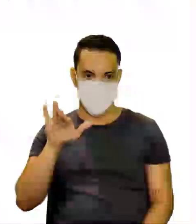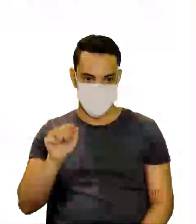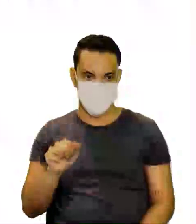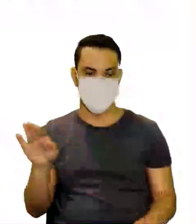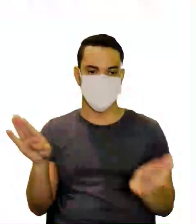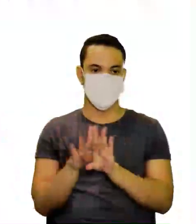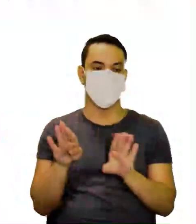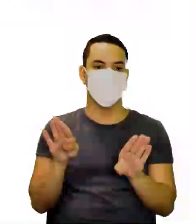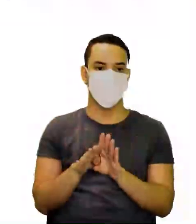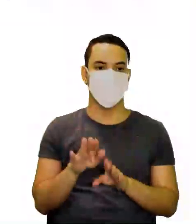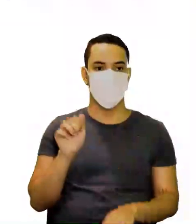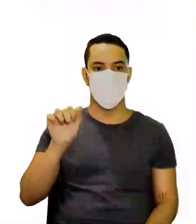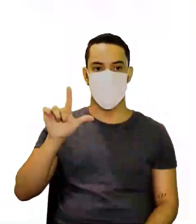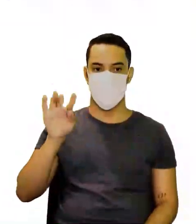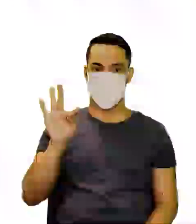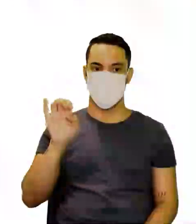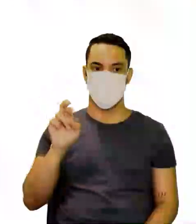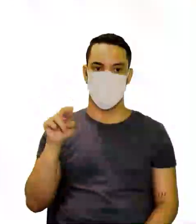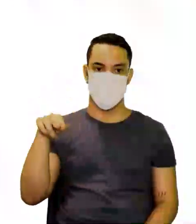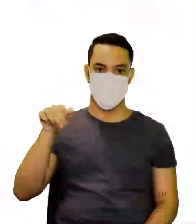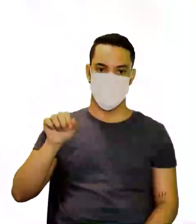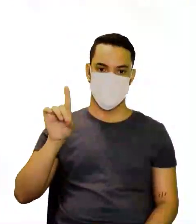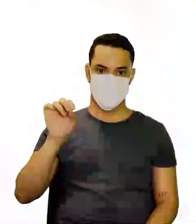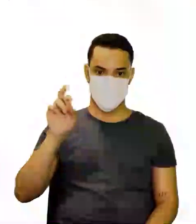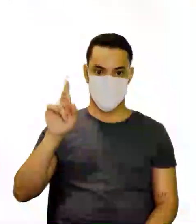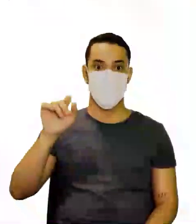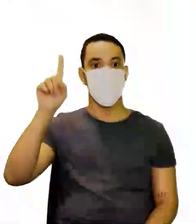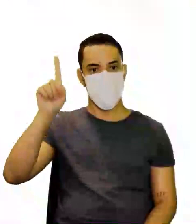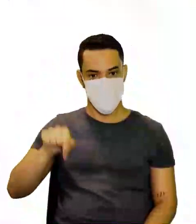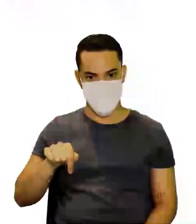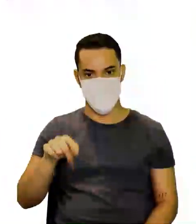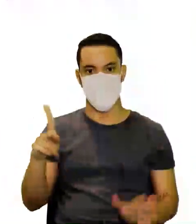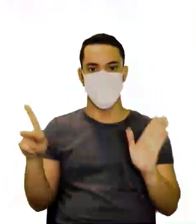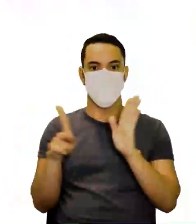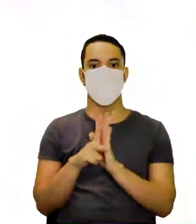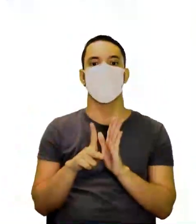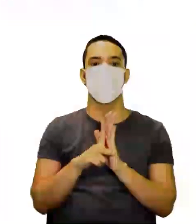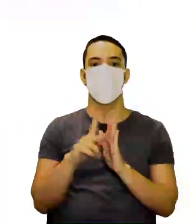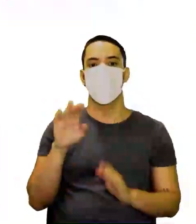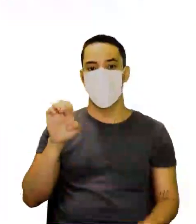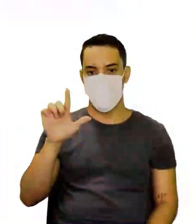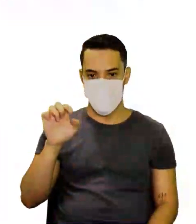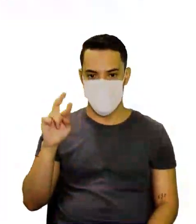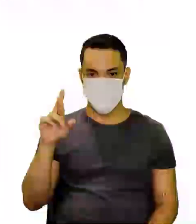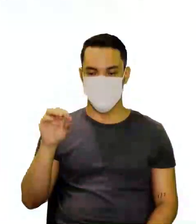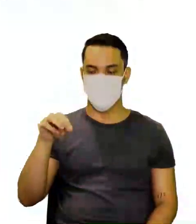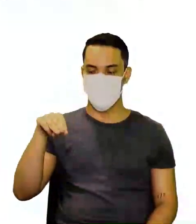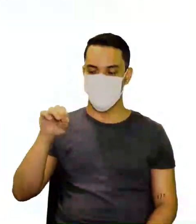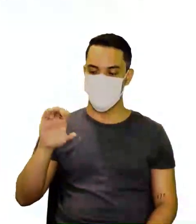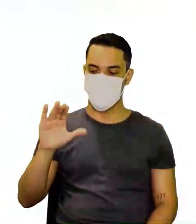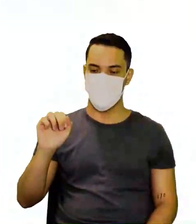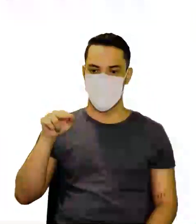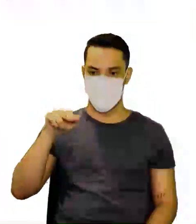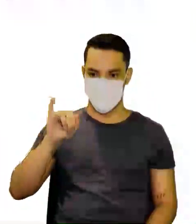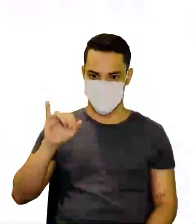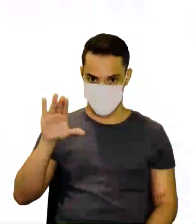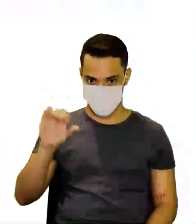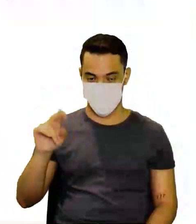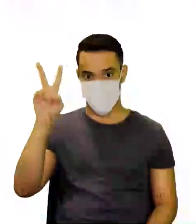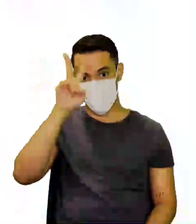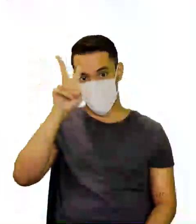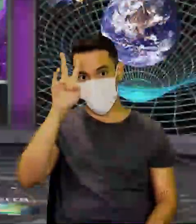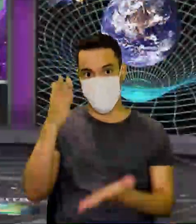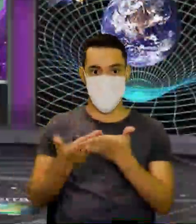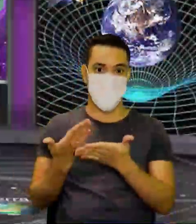O alternador também é um gerador, agora sim, o alternador é um gerador eletromecânico. É só a gente lembrar lá na nossa